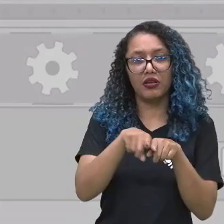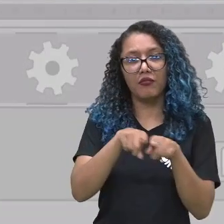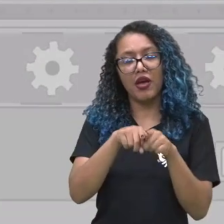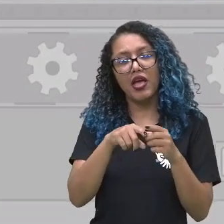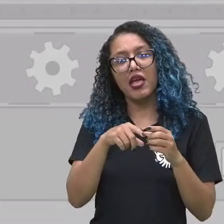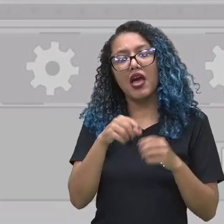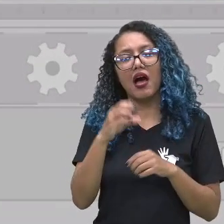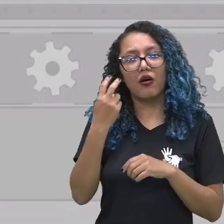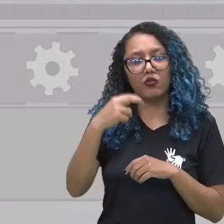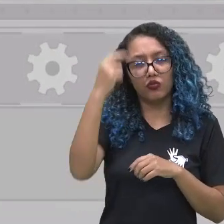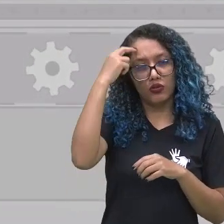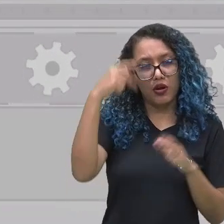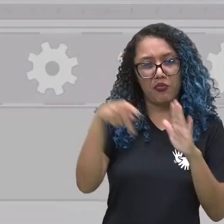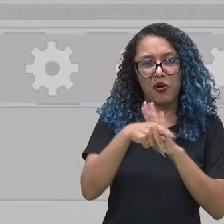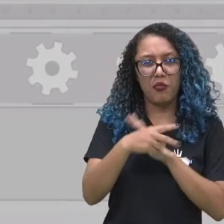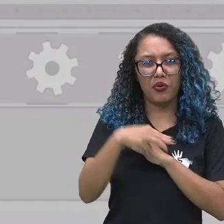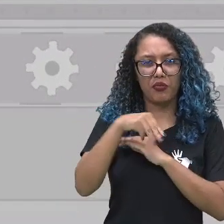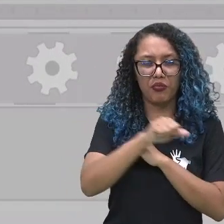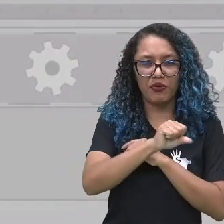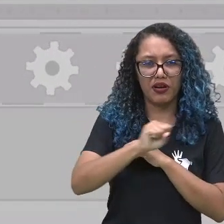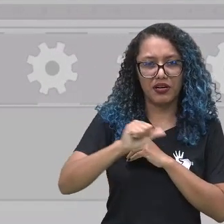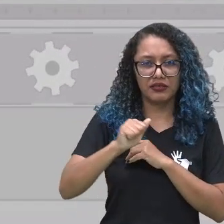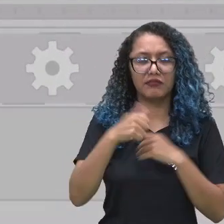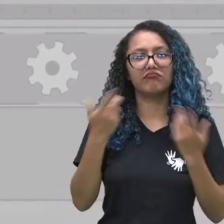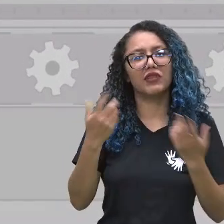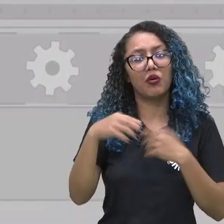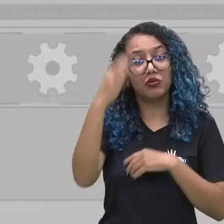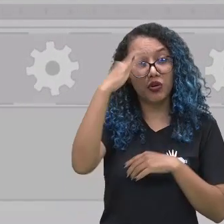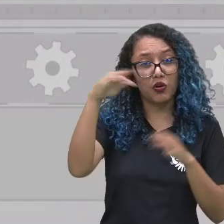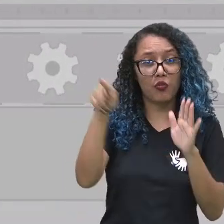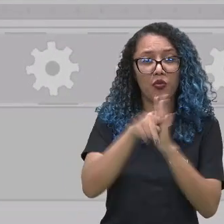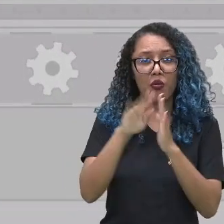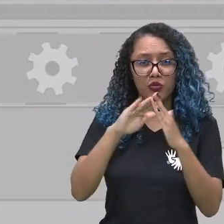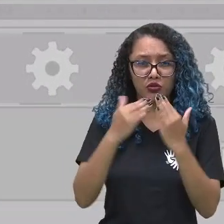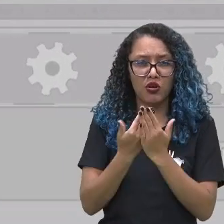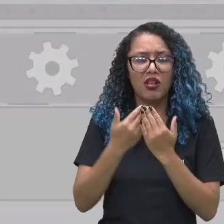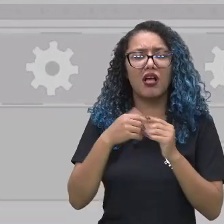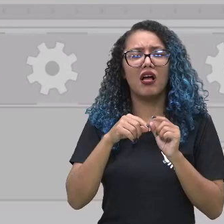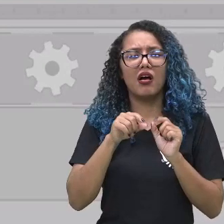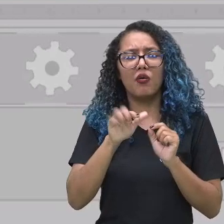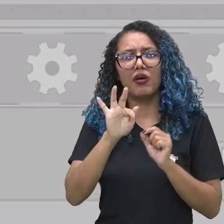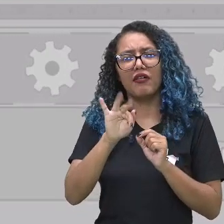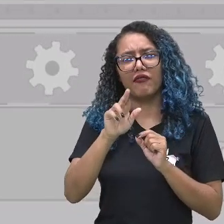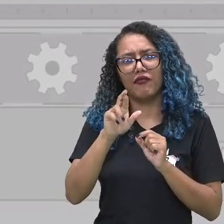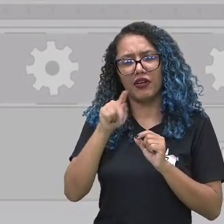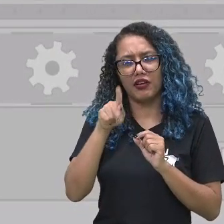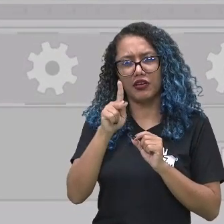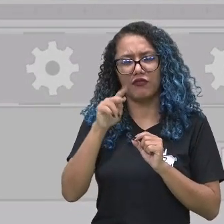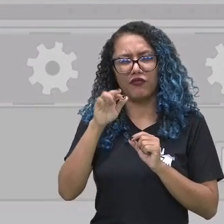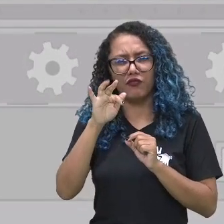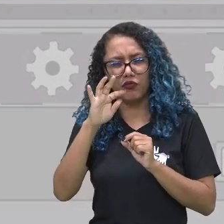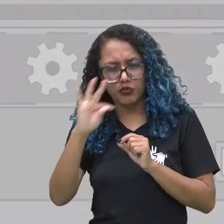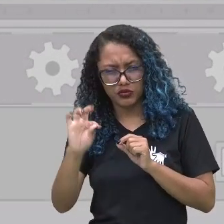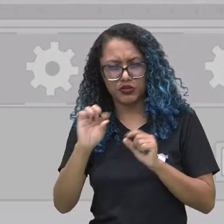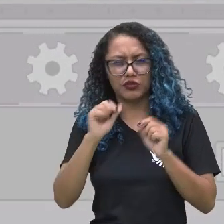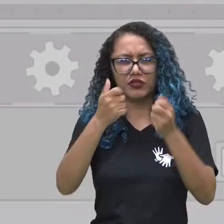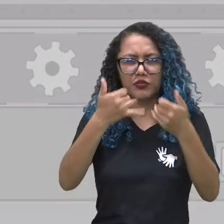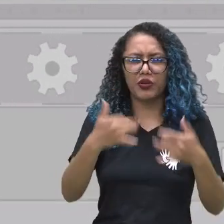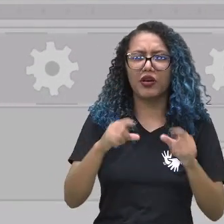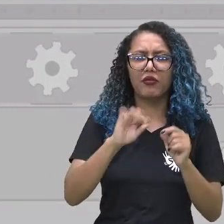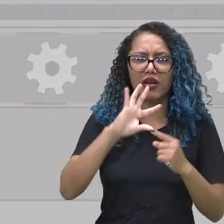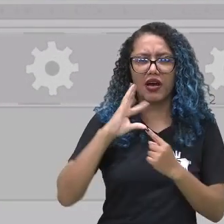cultural, segundo os teóricos da Escola de Frankfurt, transformou a arte num produto que pode